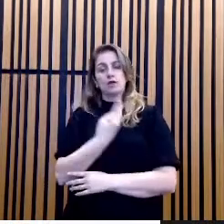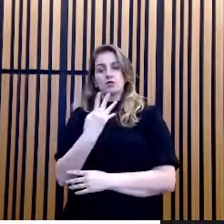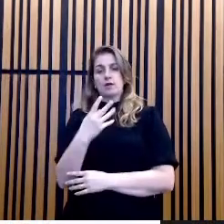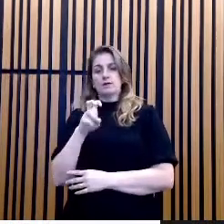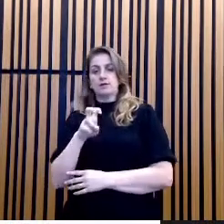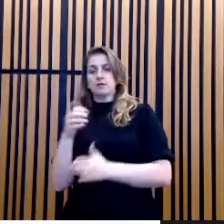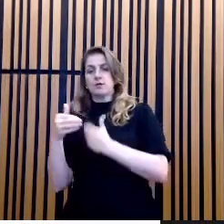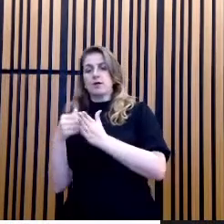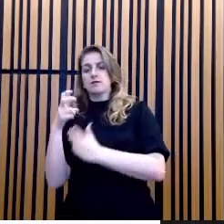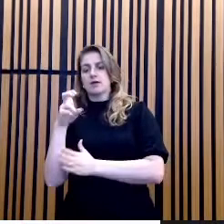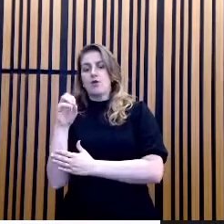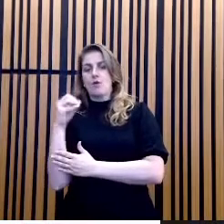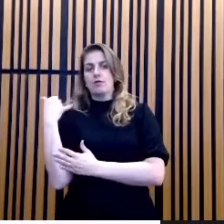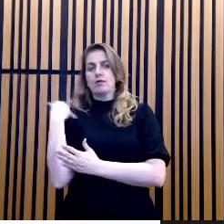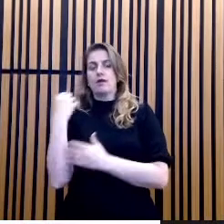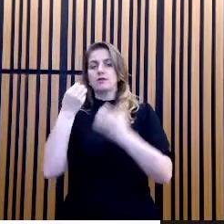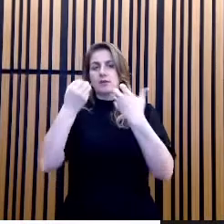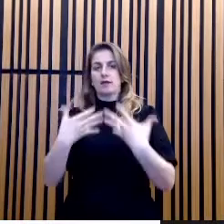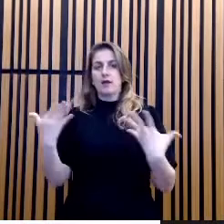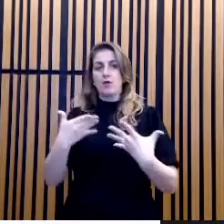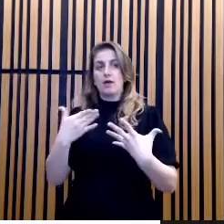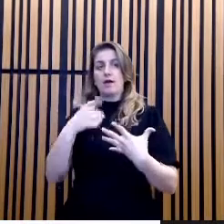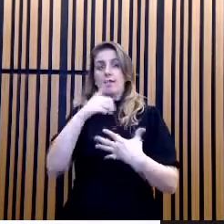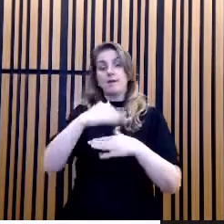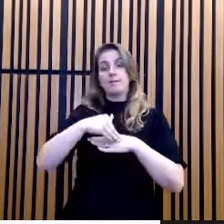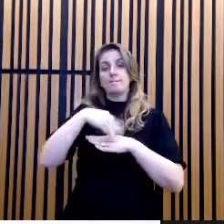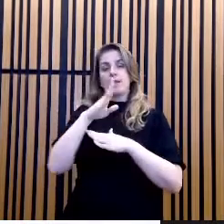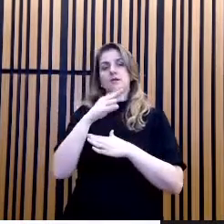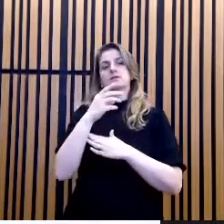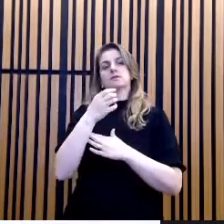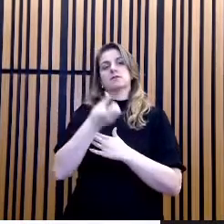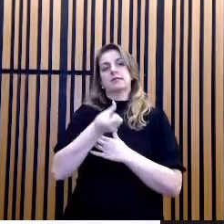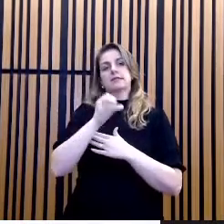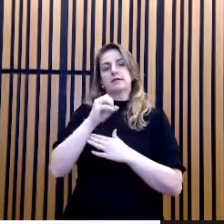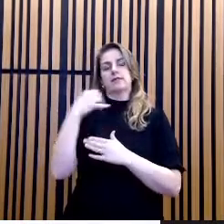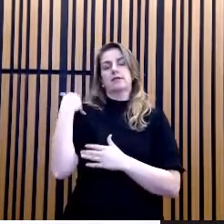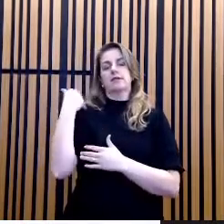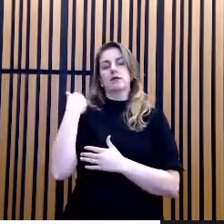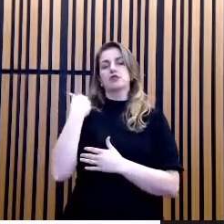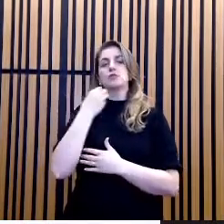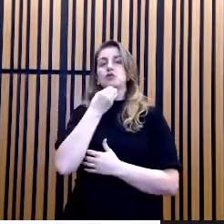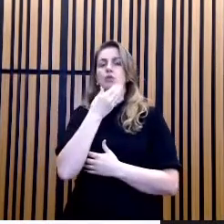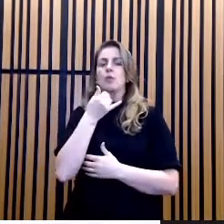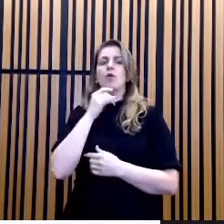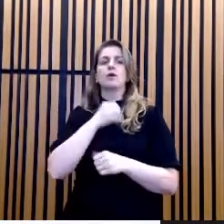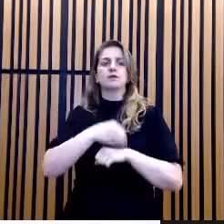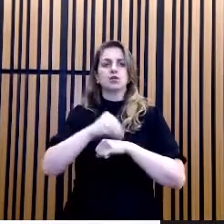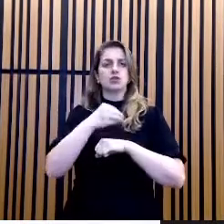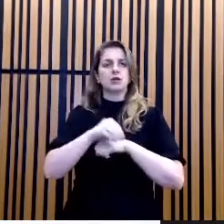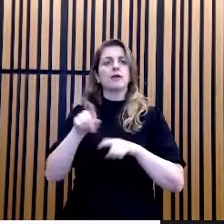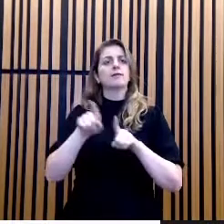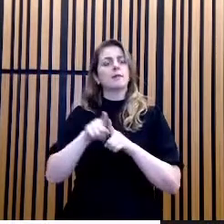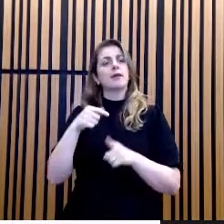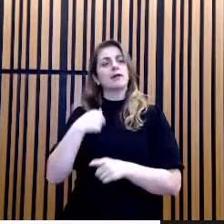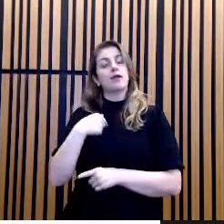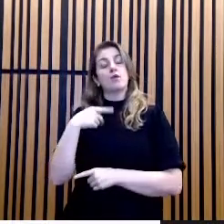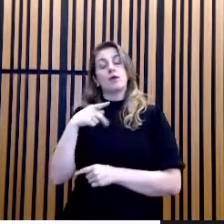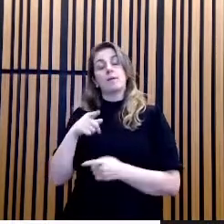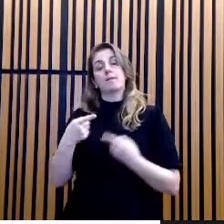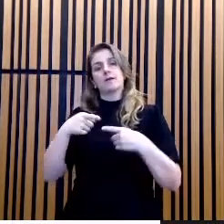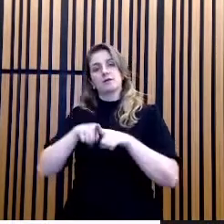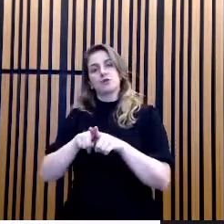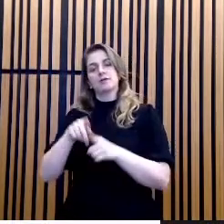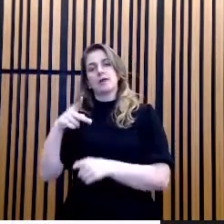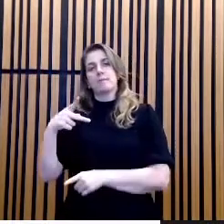50. É muito interessante, tá? Esse documentário tem que ser visto. Bom, aqui, eu e minha sócia, Paty Pontaut, mas eu já